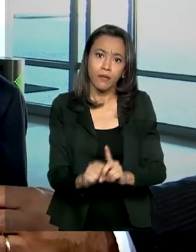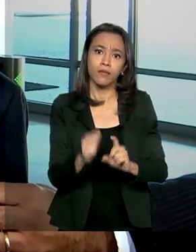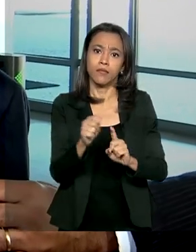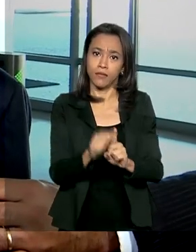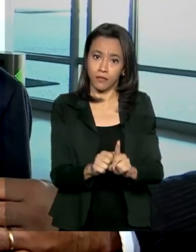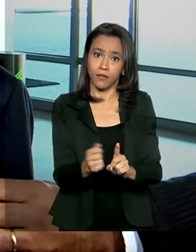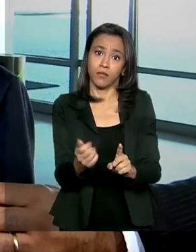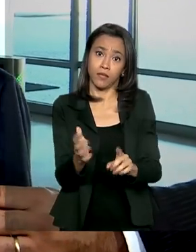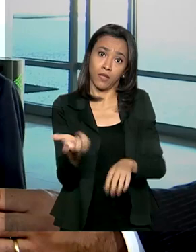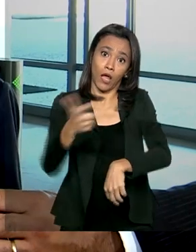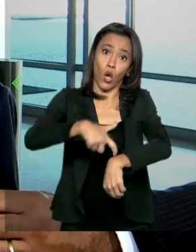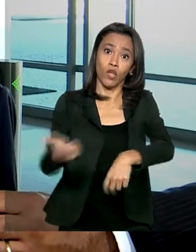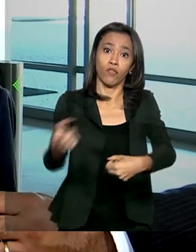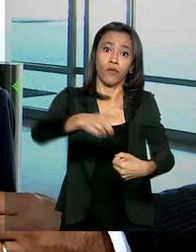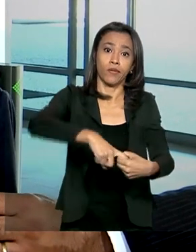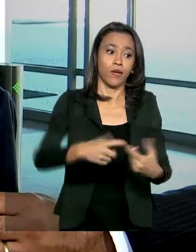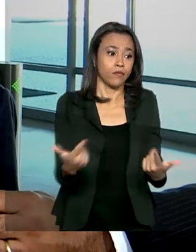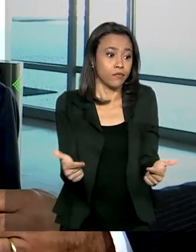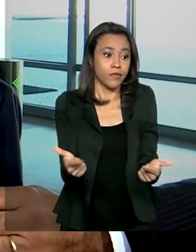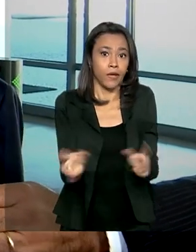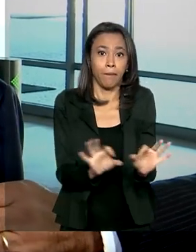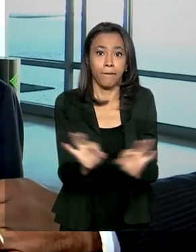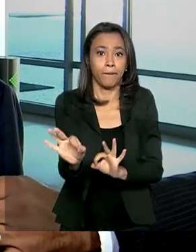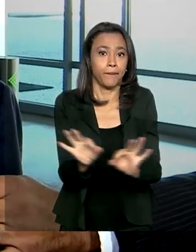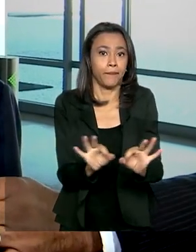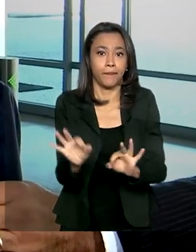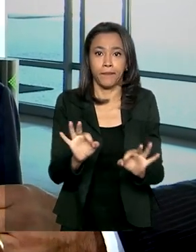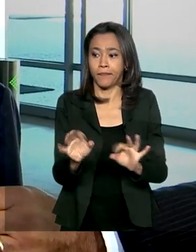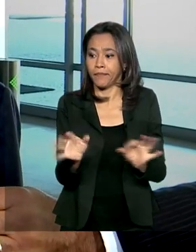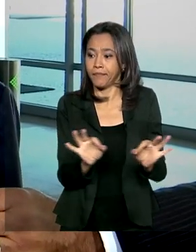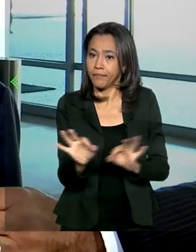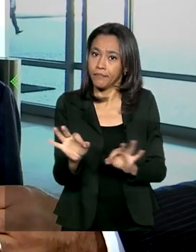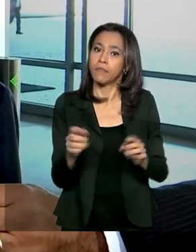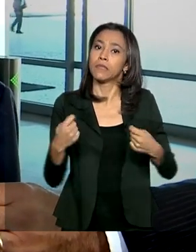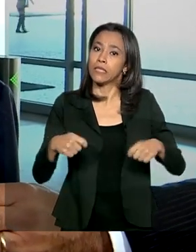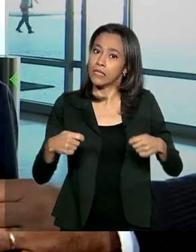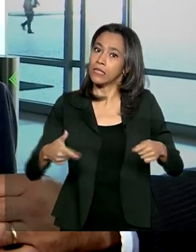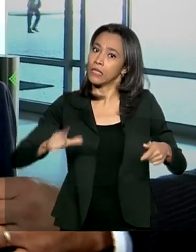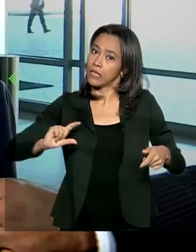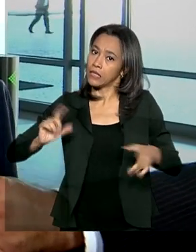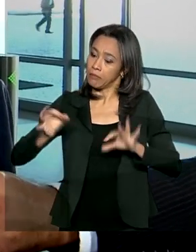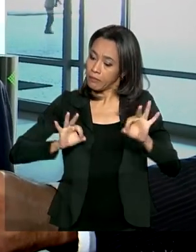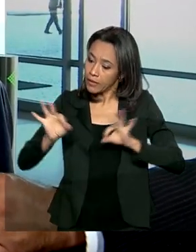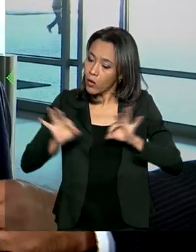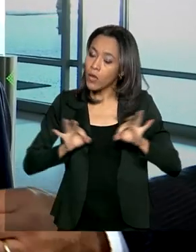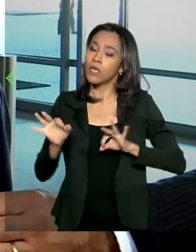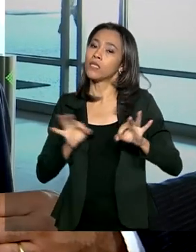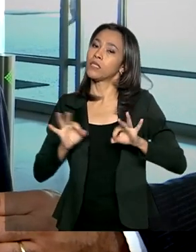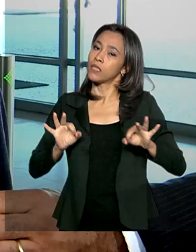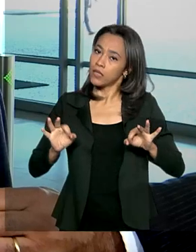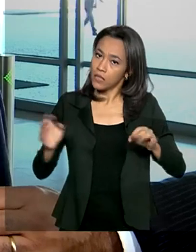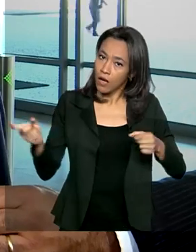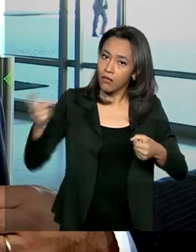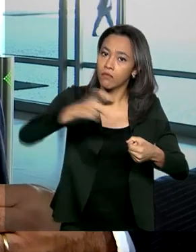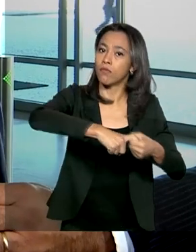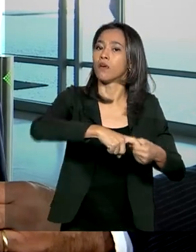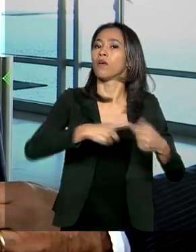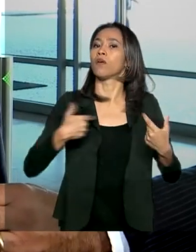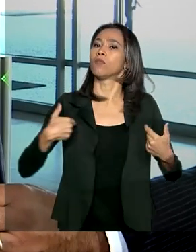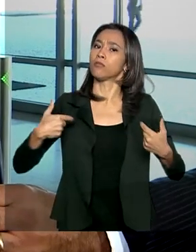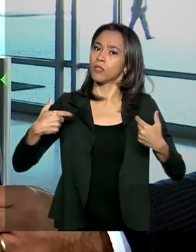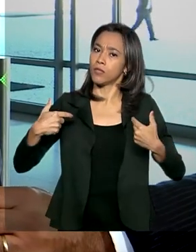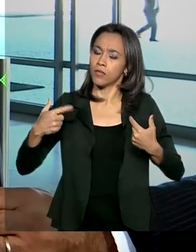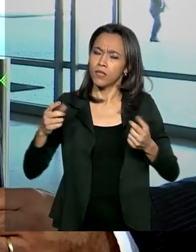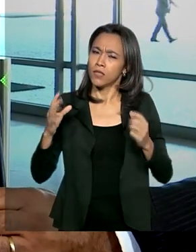de retornar, não ter nenhum planejamento. É preciso que a gente planeje essa volta de maneira organizada, de maneira